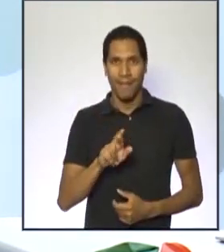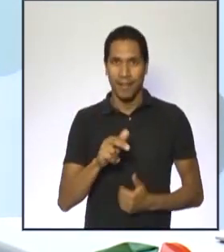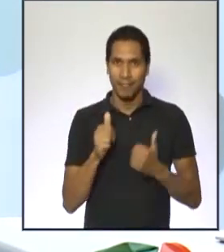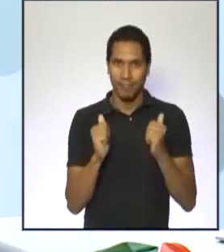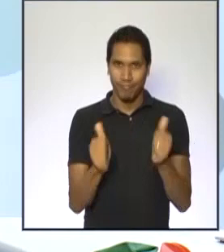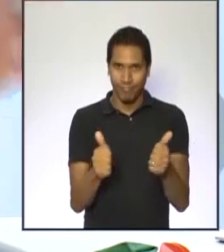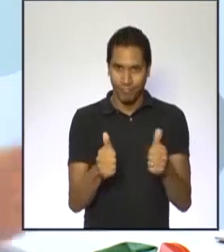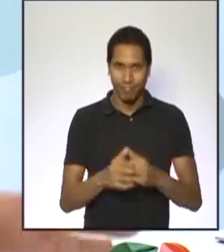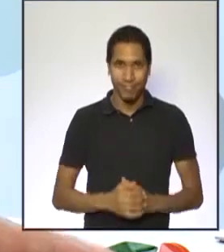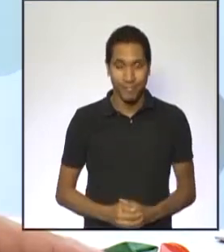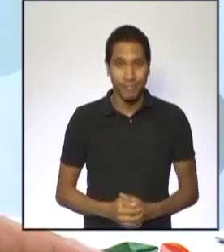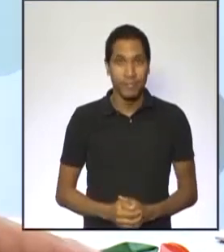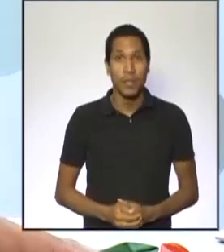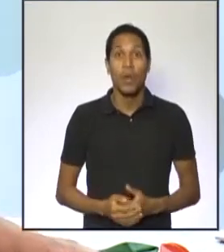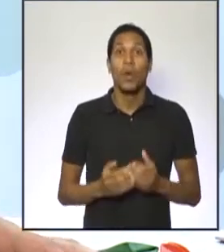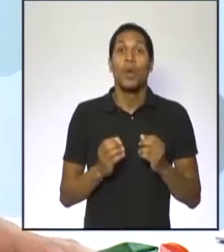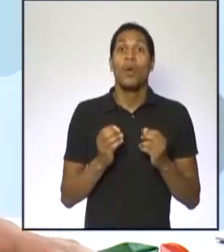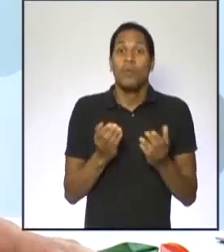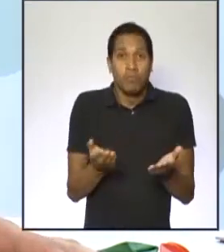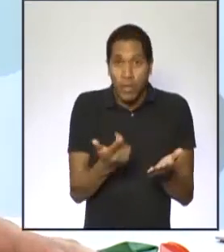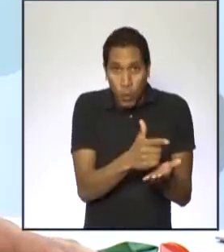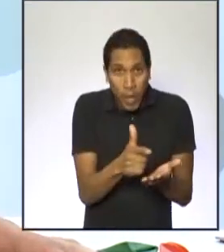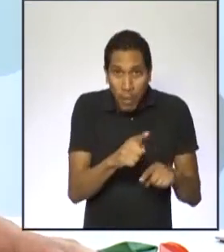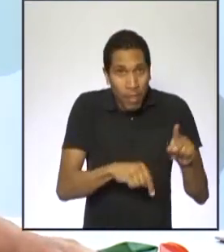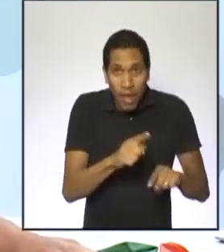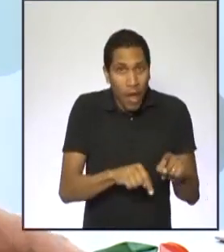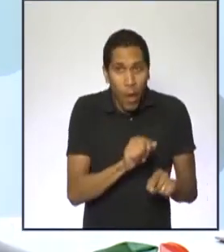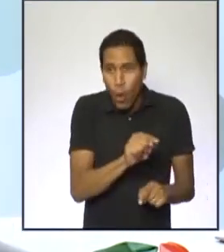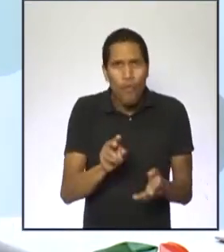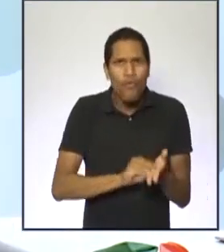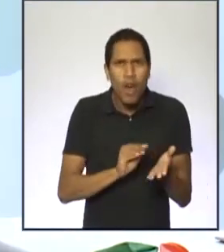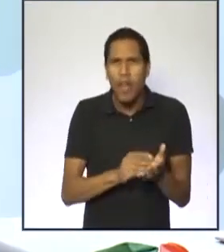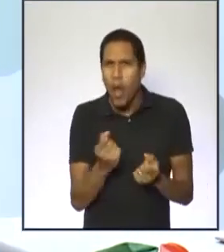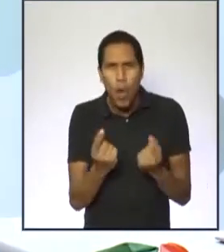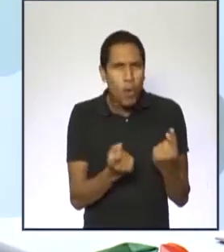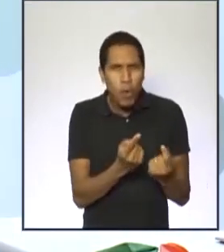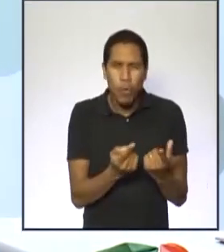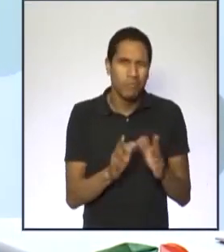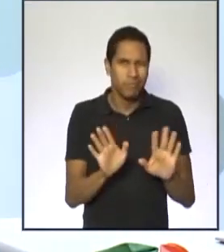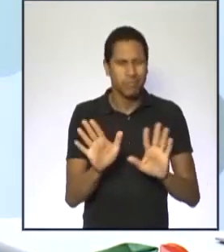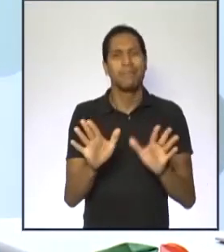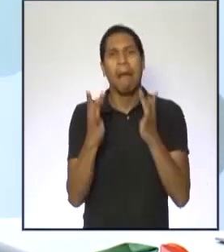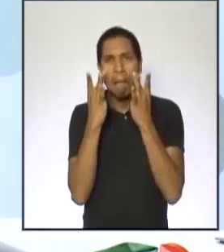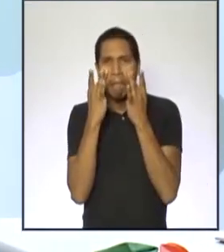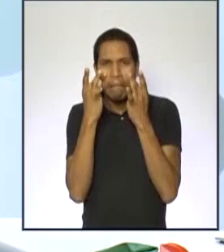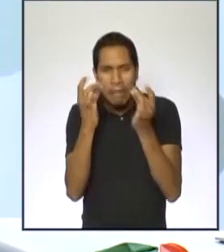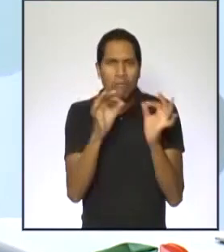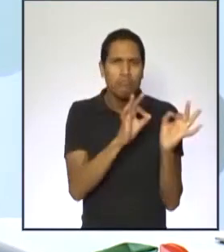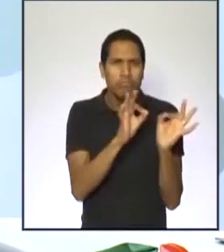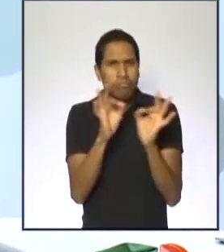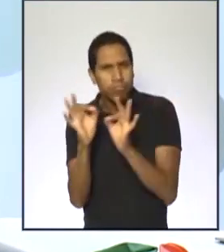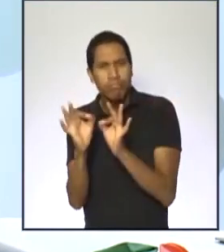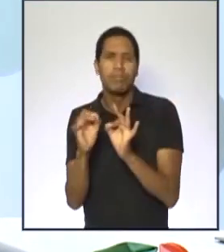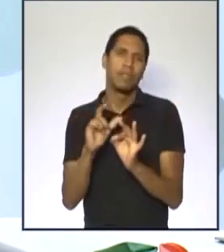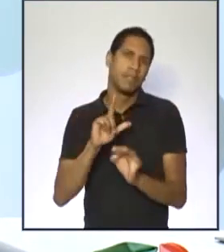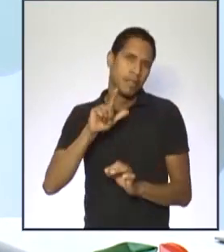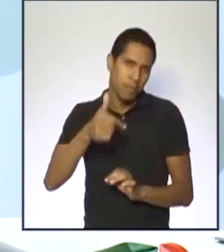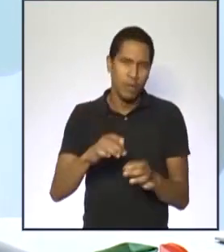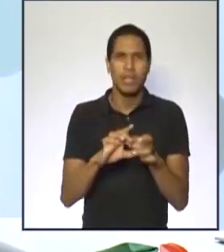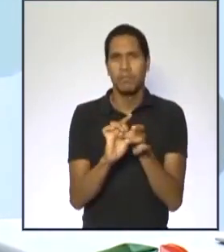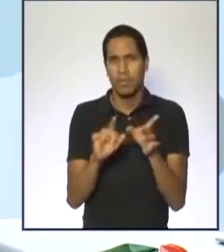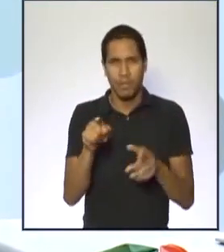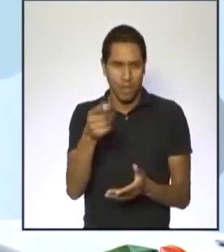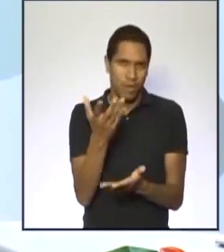então? Se você não tem esses materiais, não tem problema. Você só prestar atenção, depois essa aula ela está